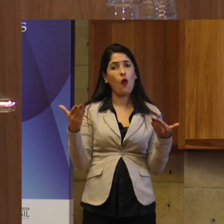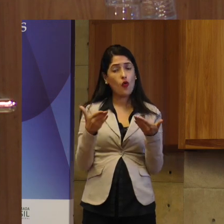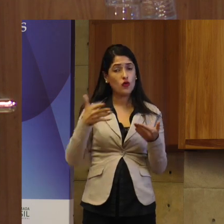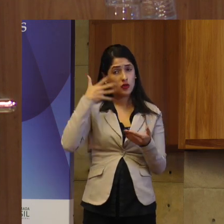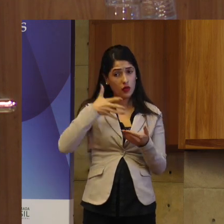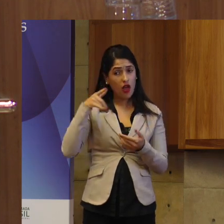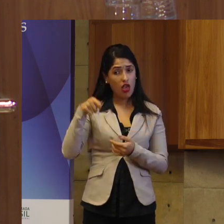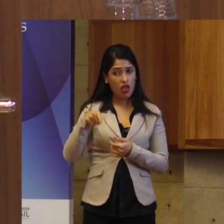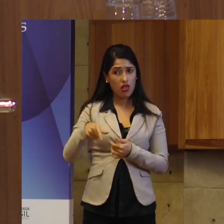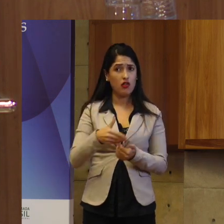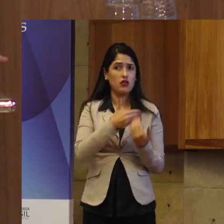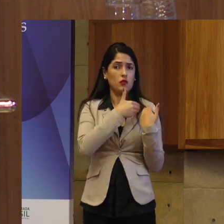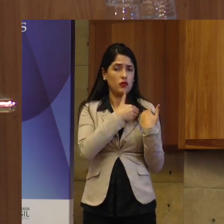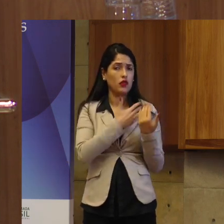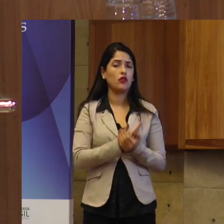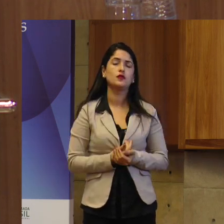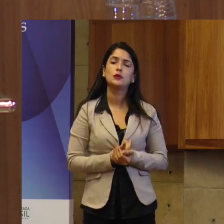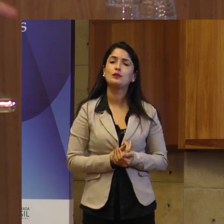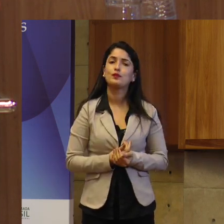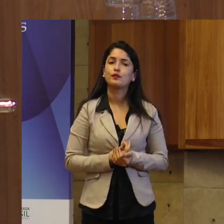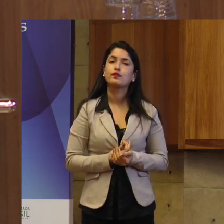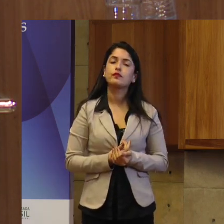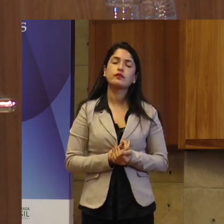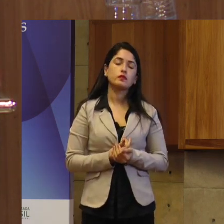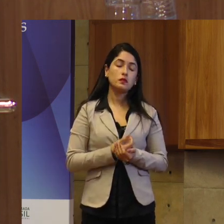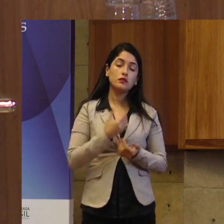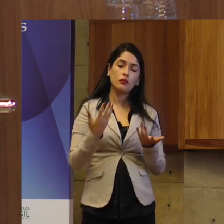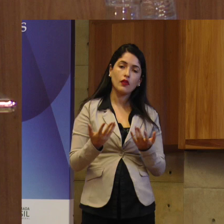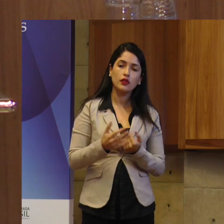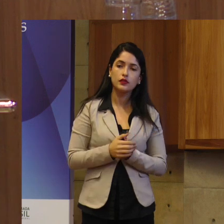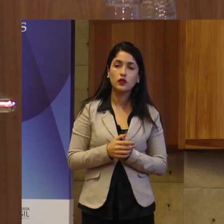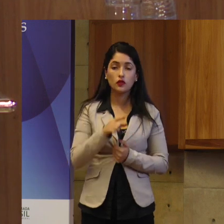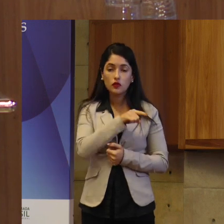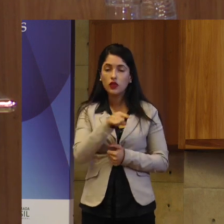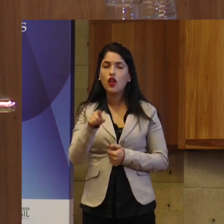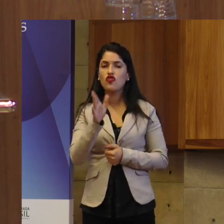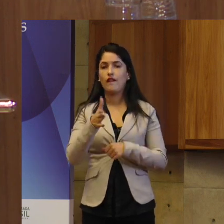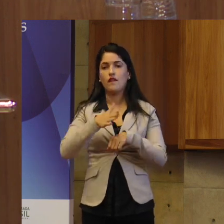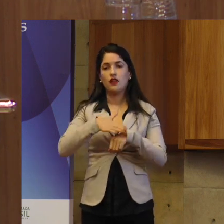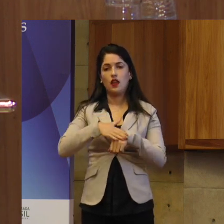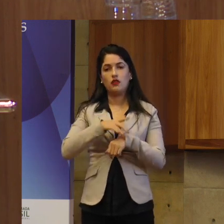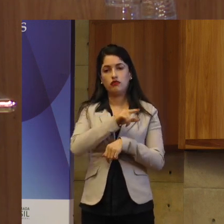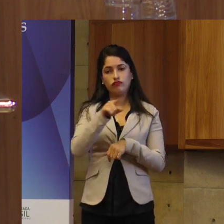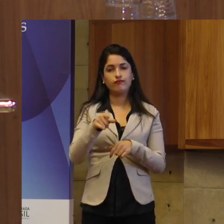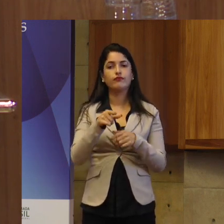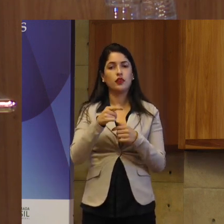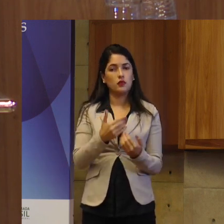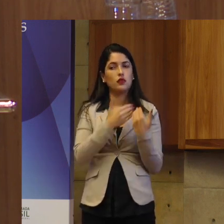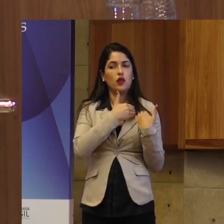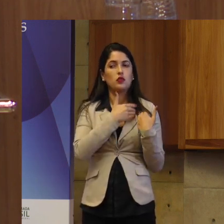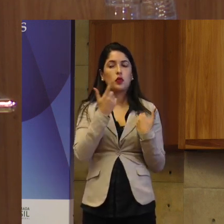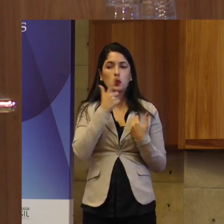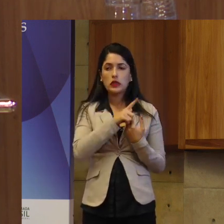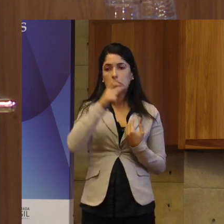com vocês, para participar. E, muito bem, vocês já estão fazendo a parte de vocês para colocar essa cultura da